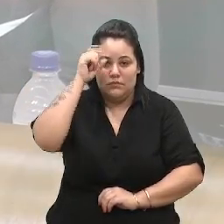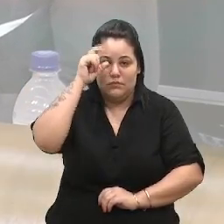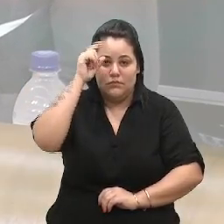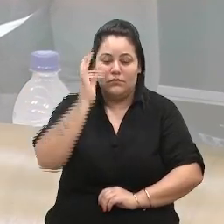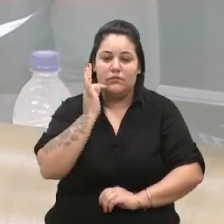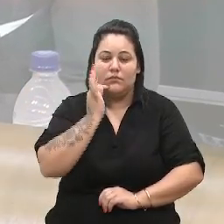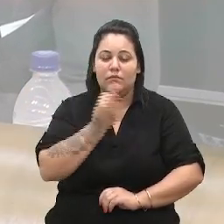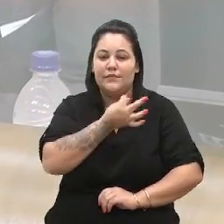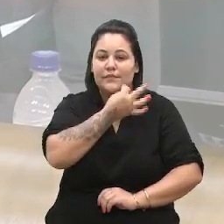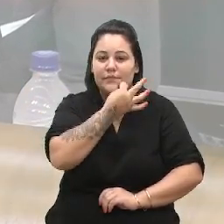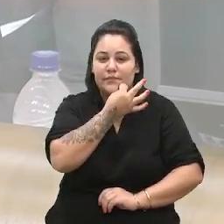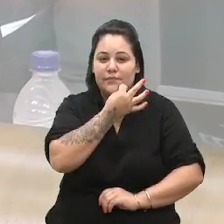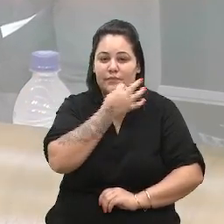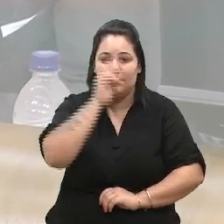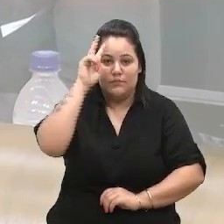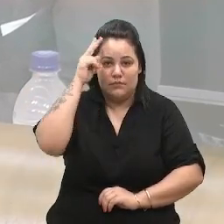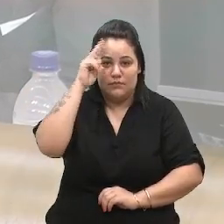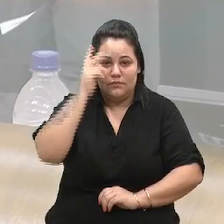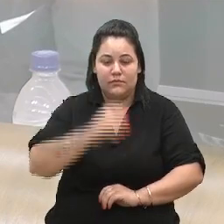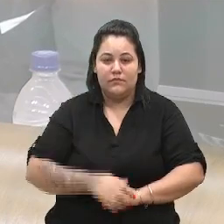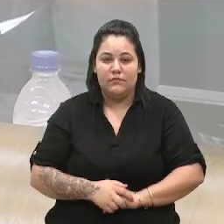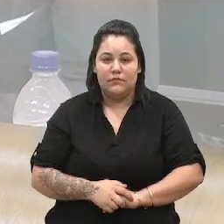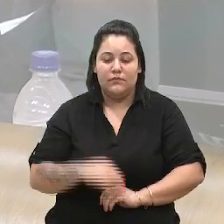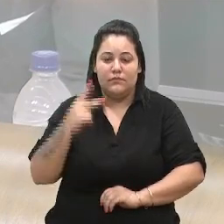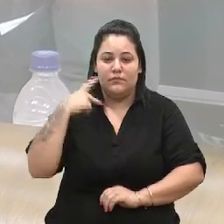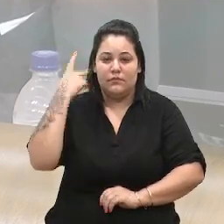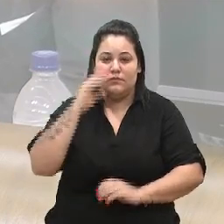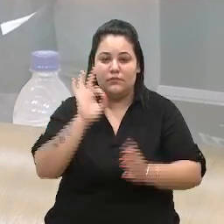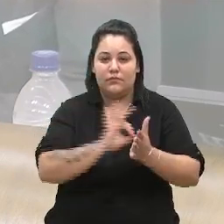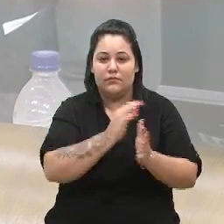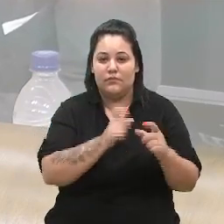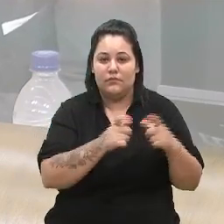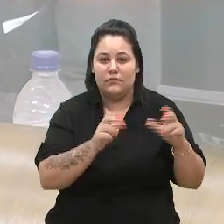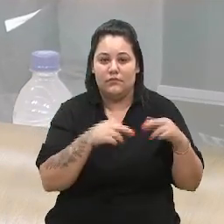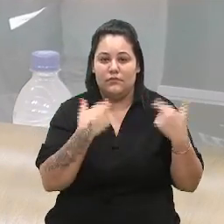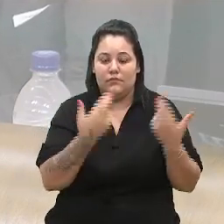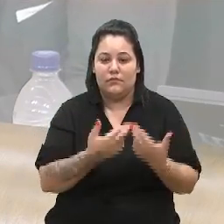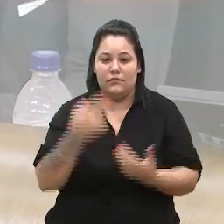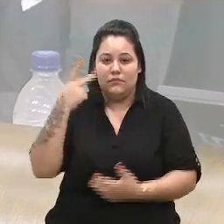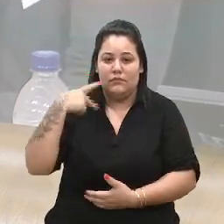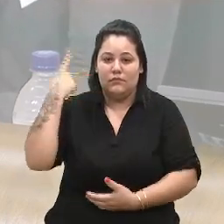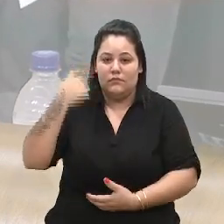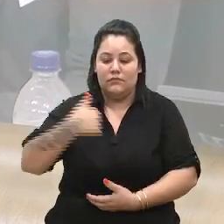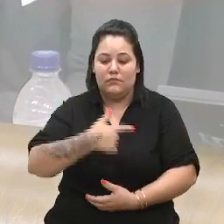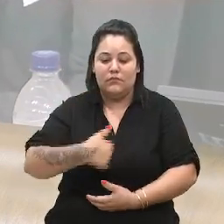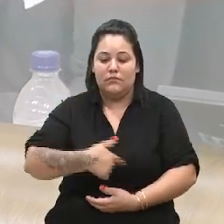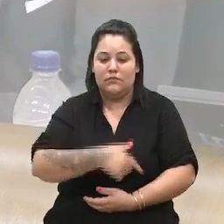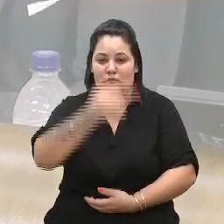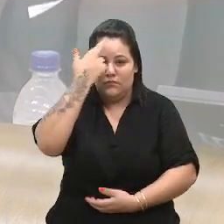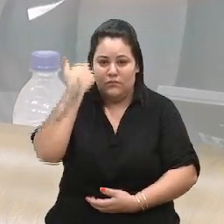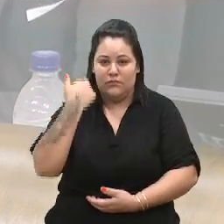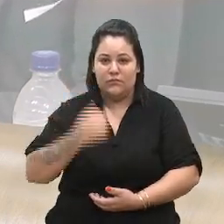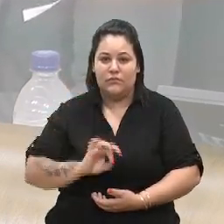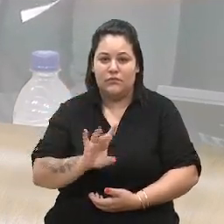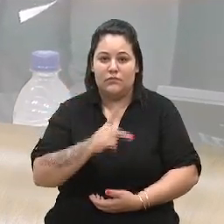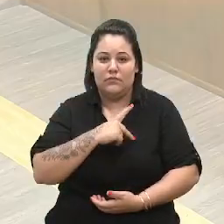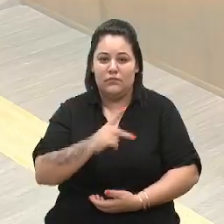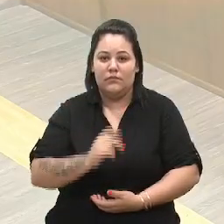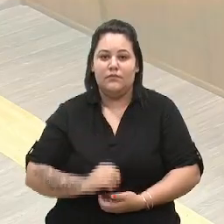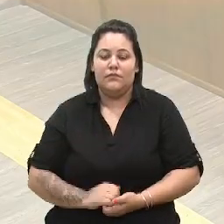frio e velocino ex vereadores inscritos no grande expediente Vereador professor zanquim e Vereador Rafael Bueno era isso senhor